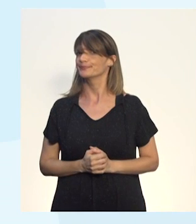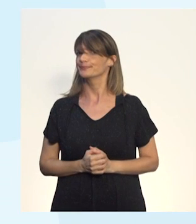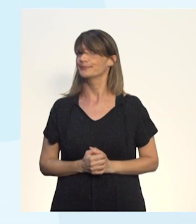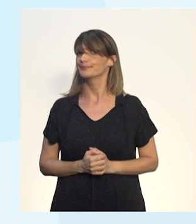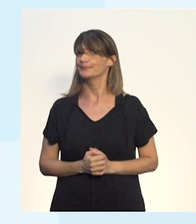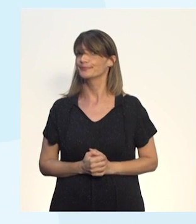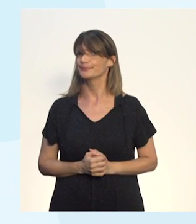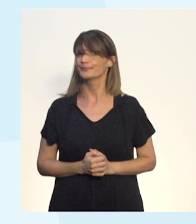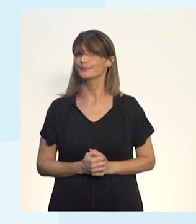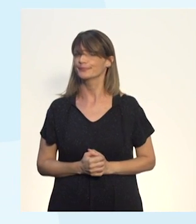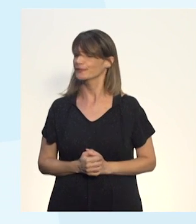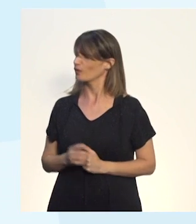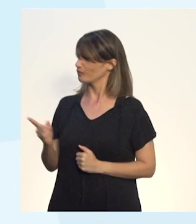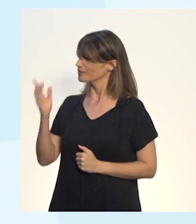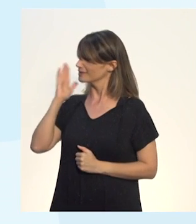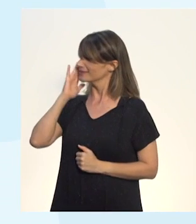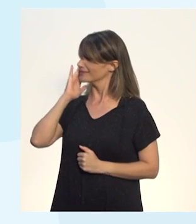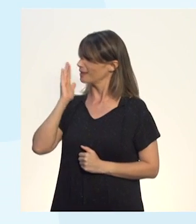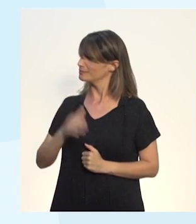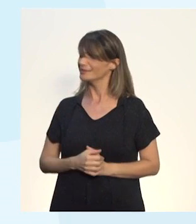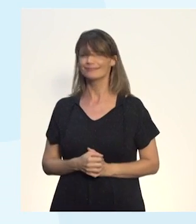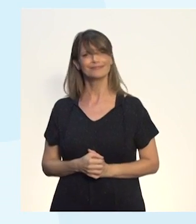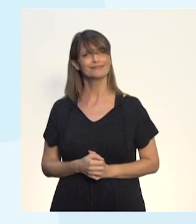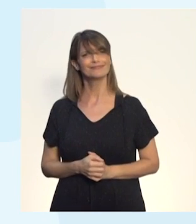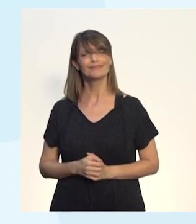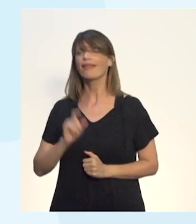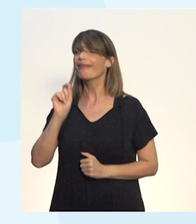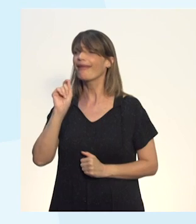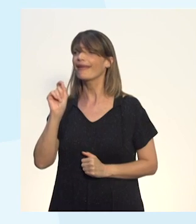Você tem alguma ideia, Jennifer?